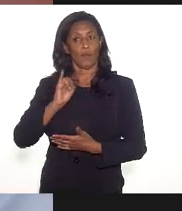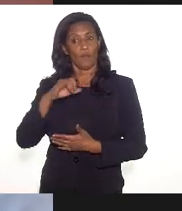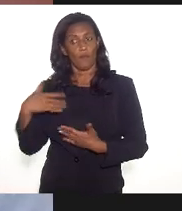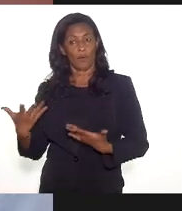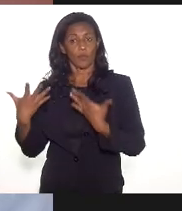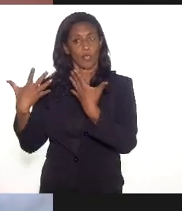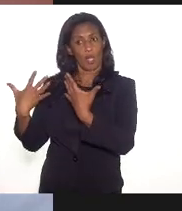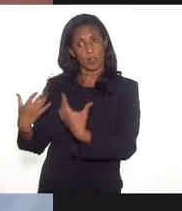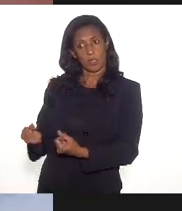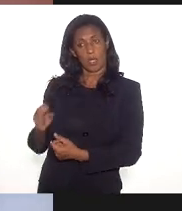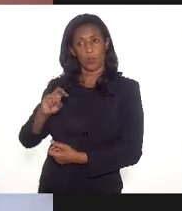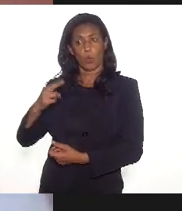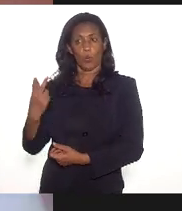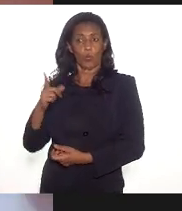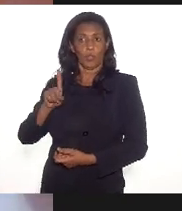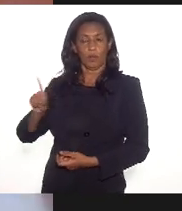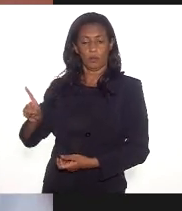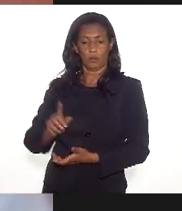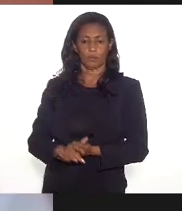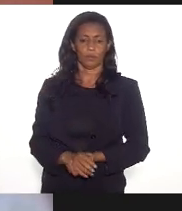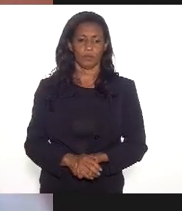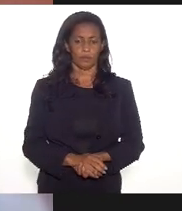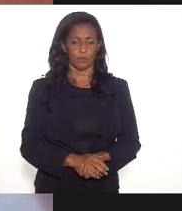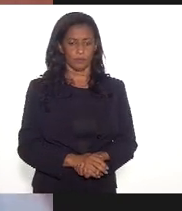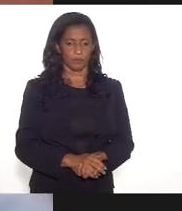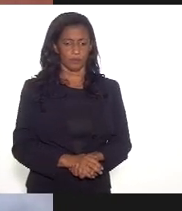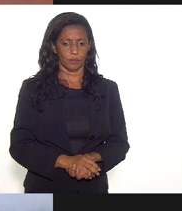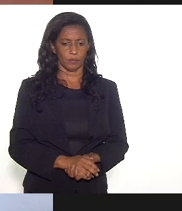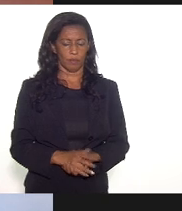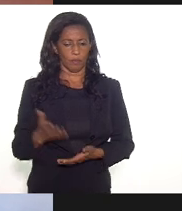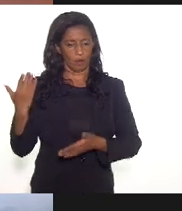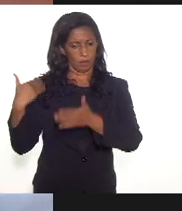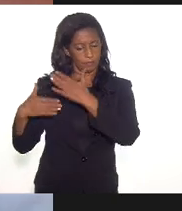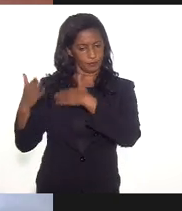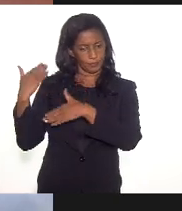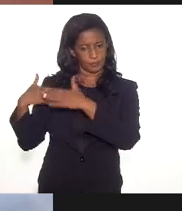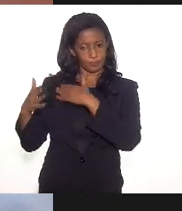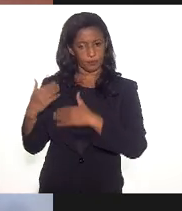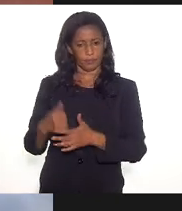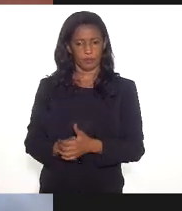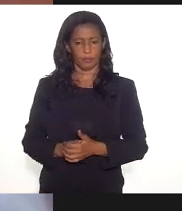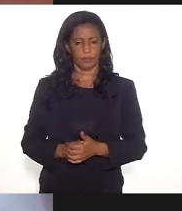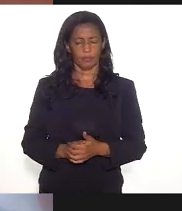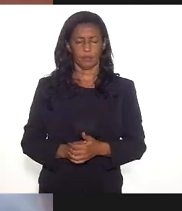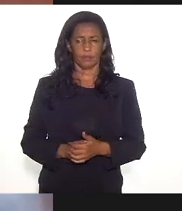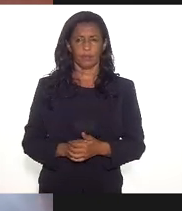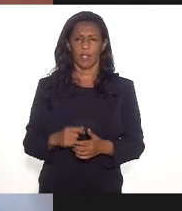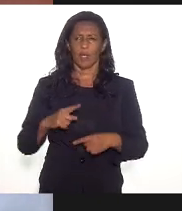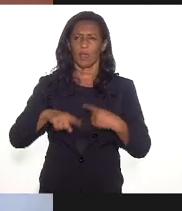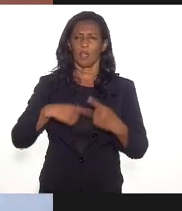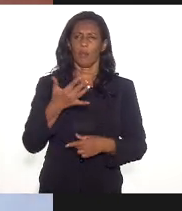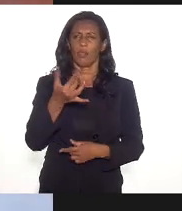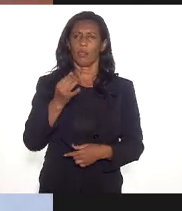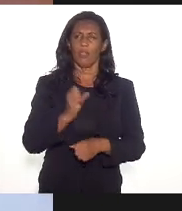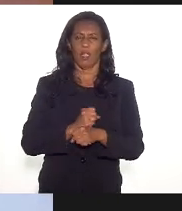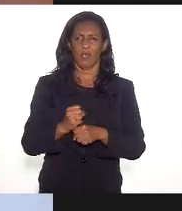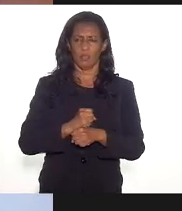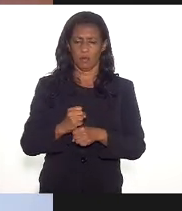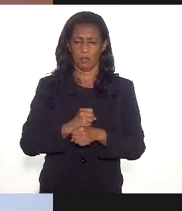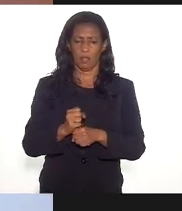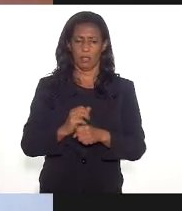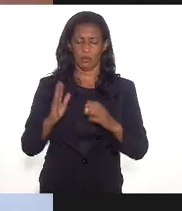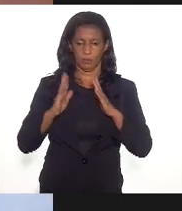e revogados. O que aconteceu? No passado, depois de 10 anos da igreja, todos os tempos